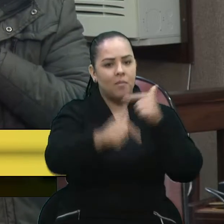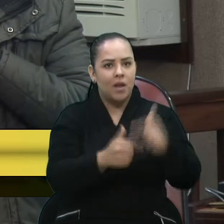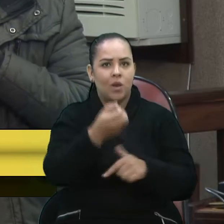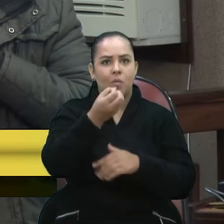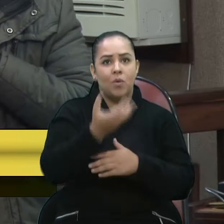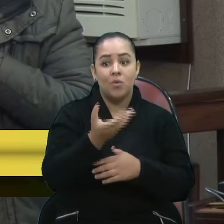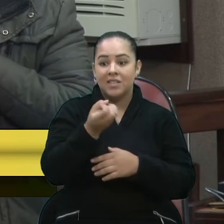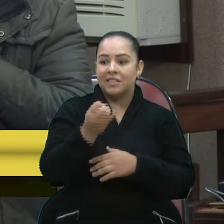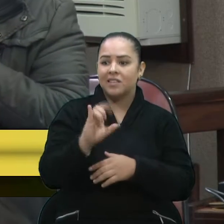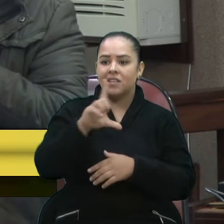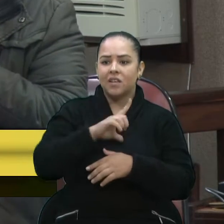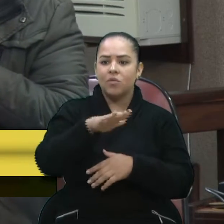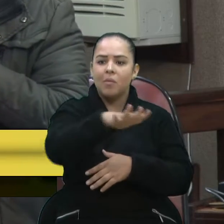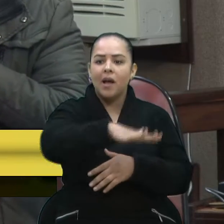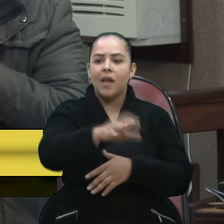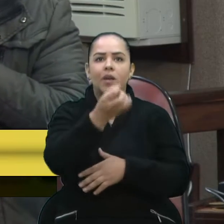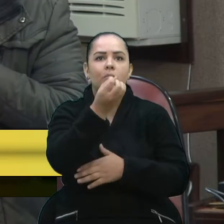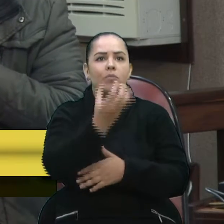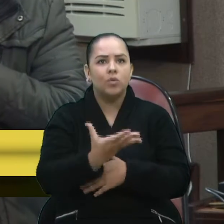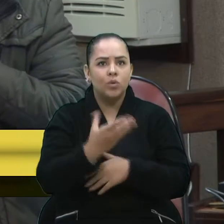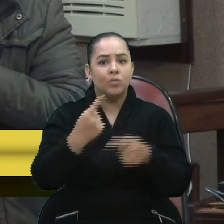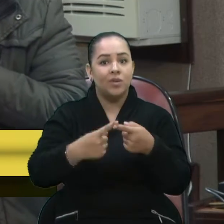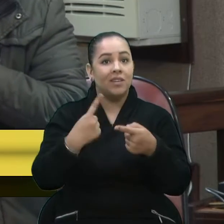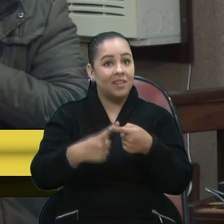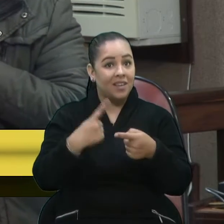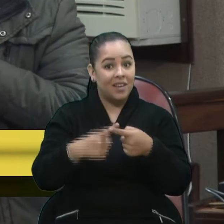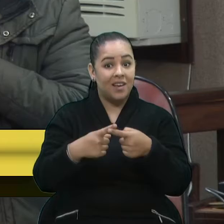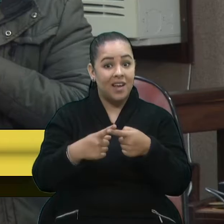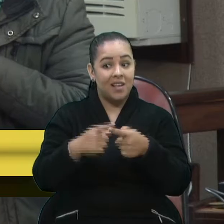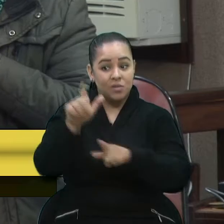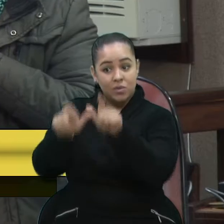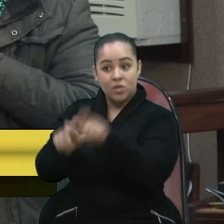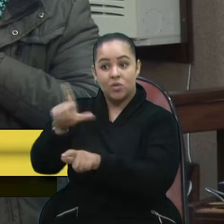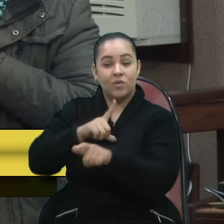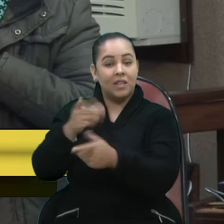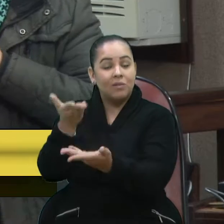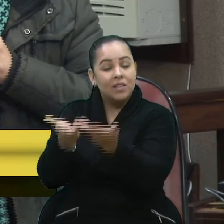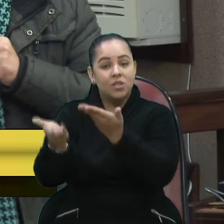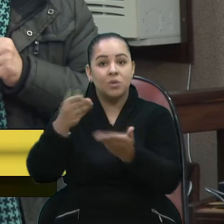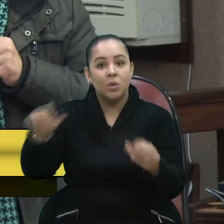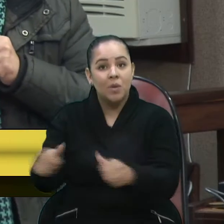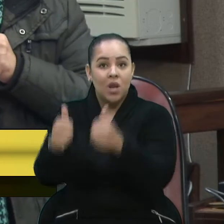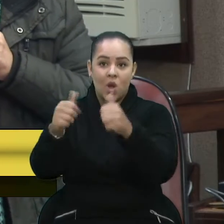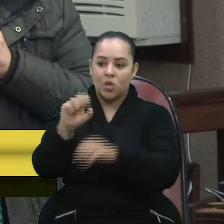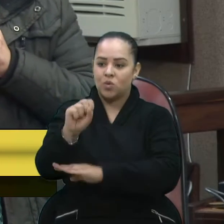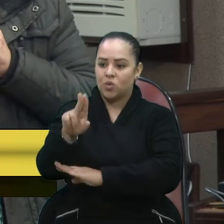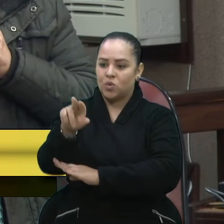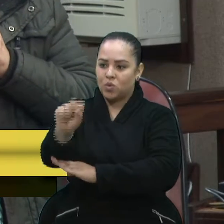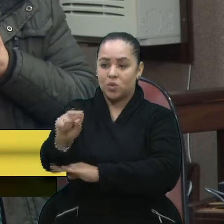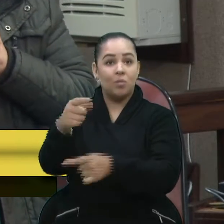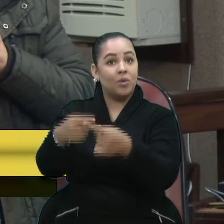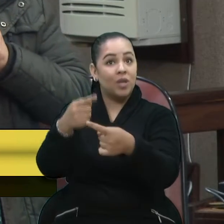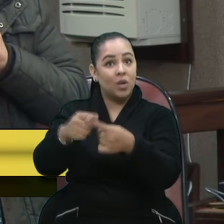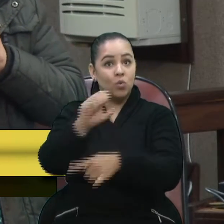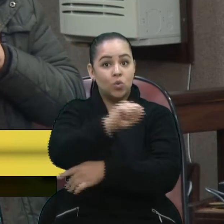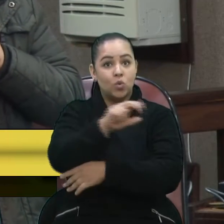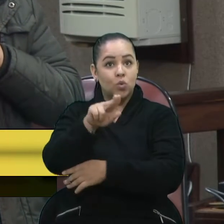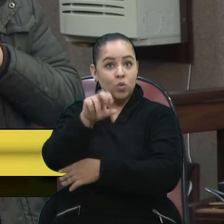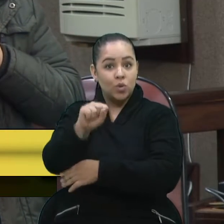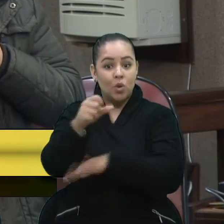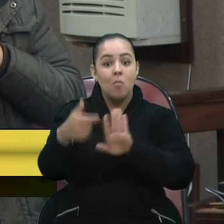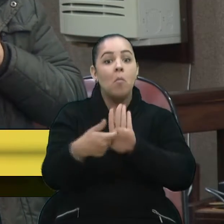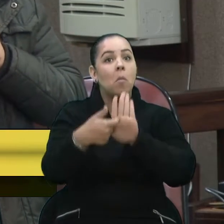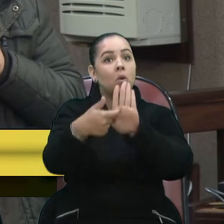tiverem condições de trabalho, nossos pacientes serão atendidos muito bem no SUS. Que o SUS se mostrou, enquanto